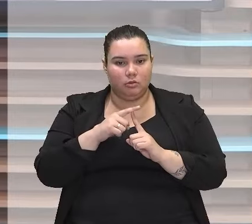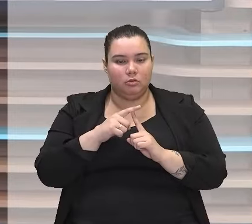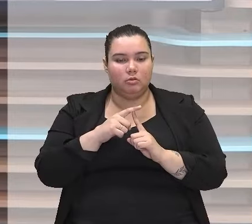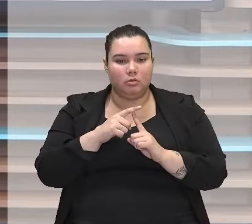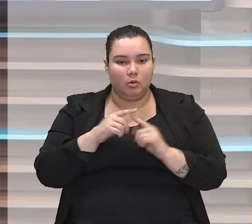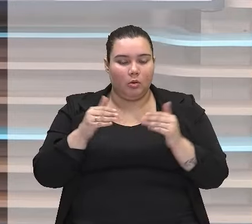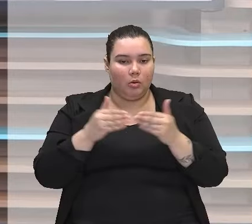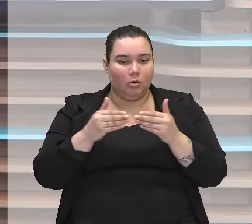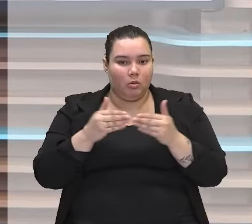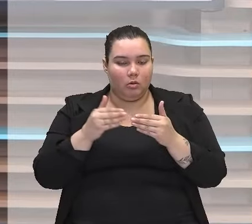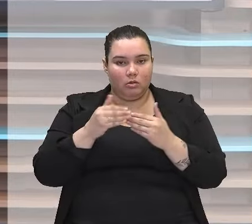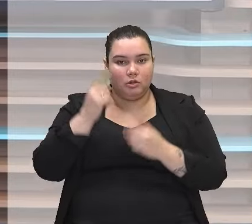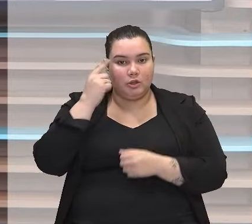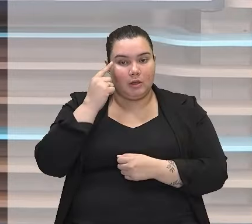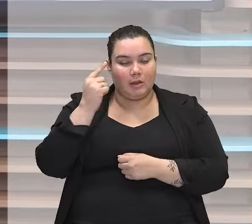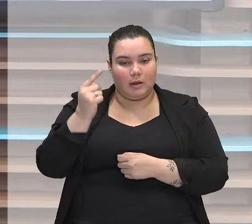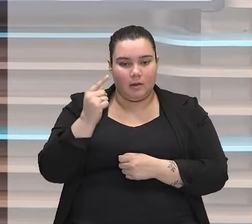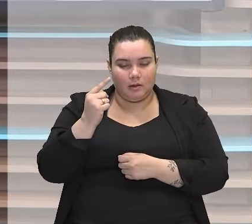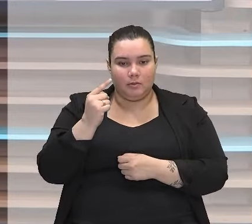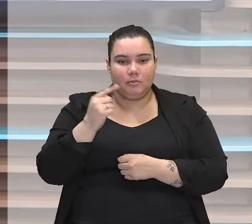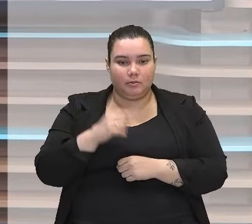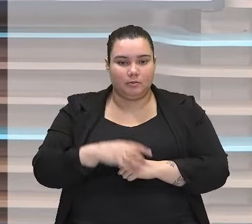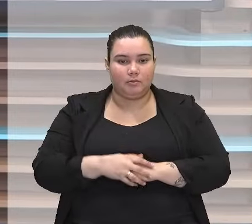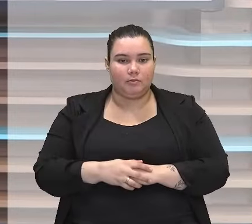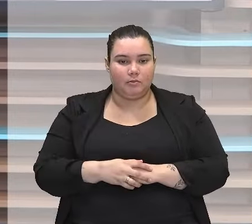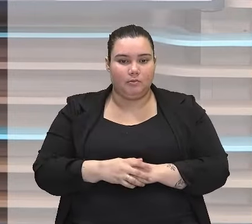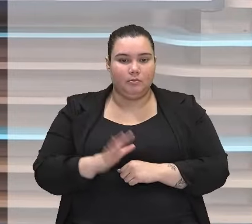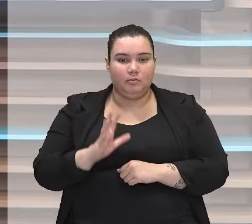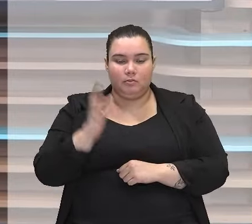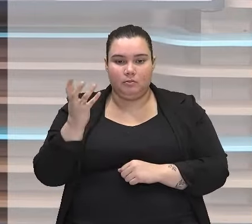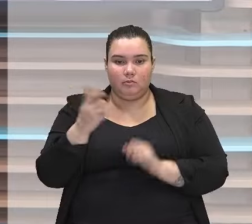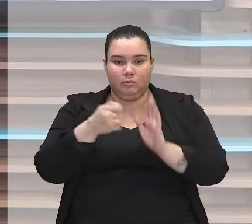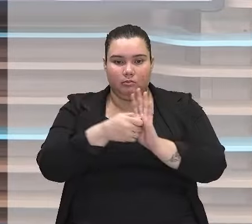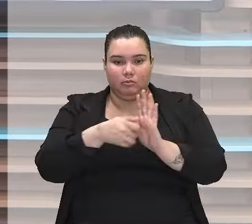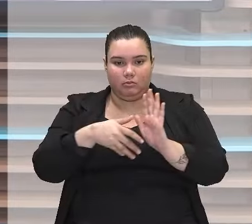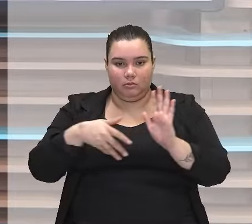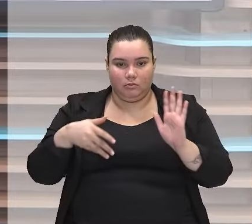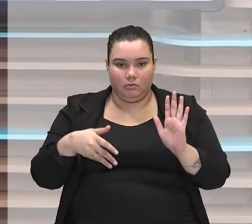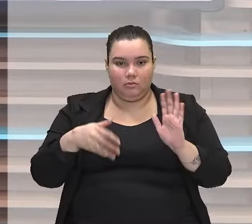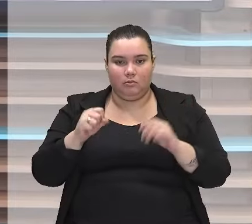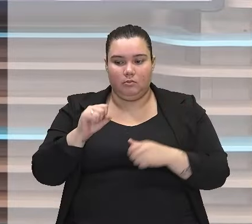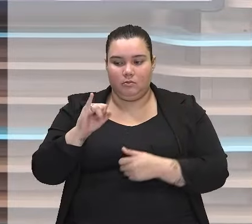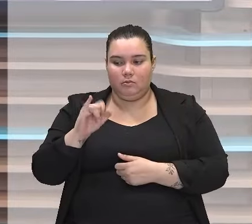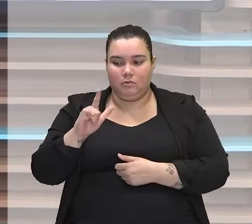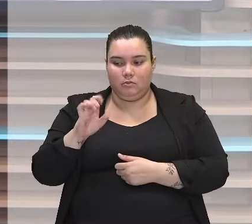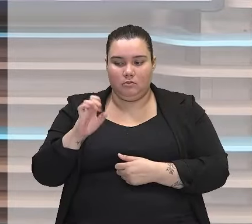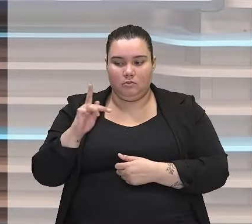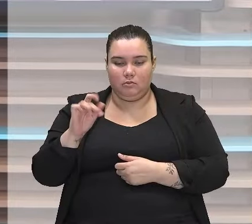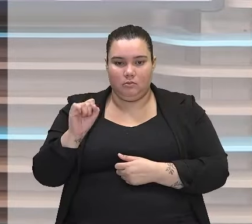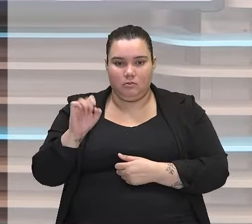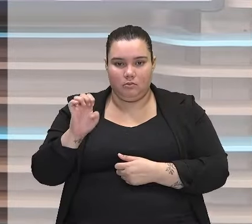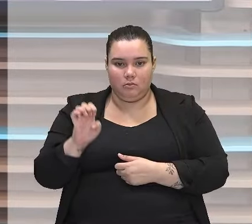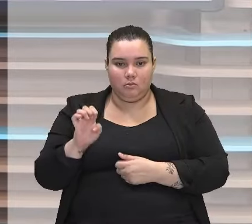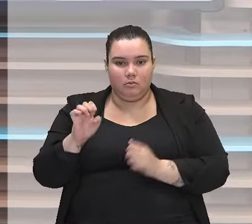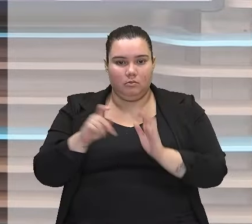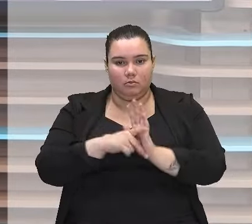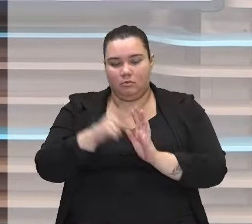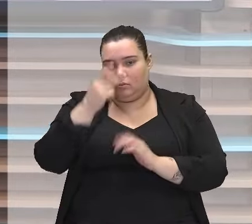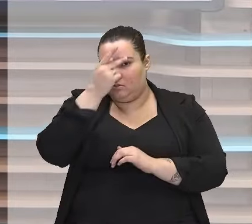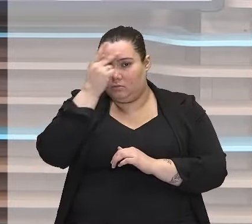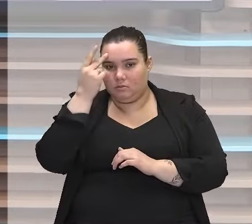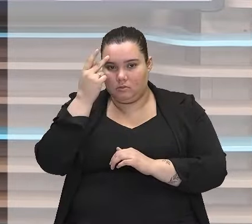uma concordância ideológica. Certo? Ocorre a figura de linguagem, a cilépse, exatamente de pessoa.